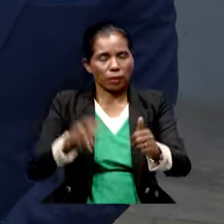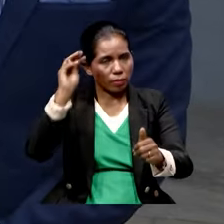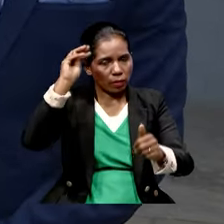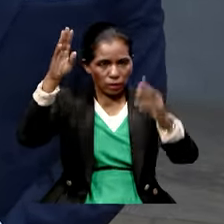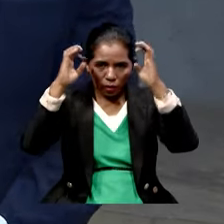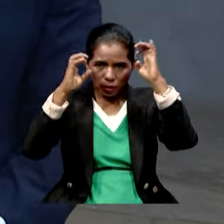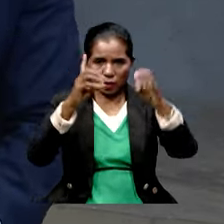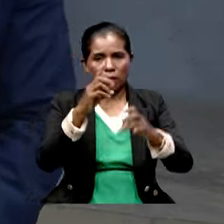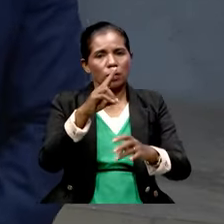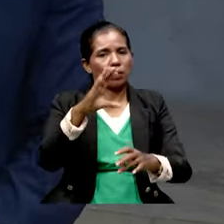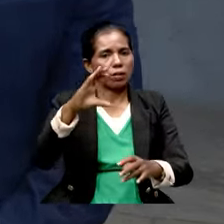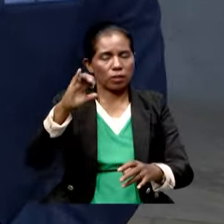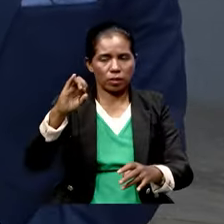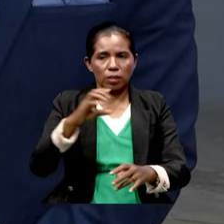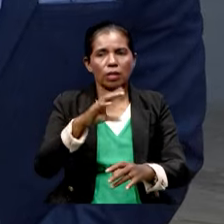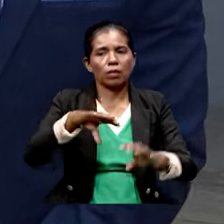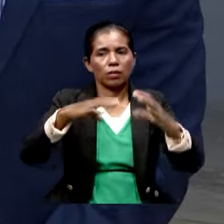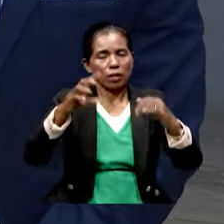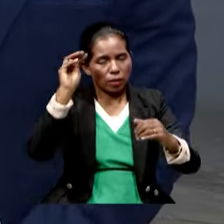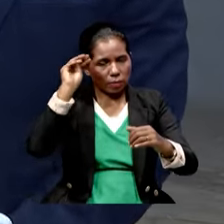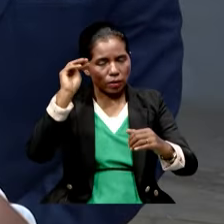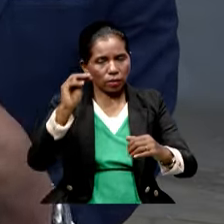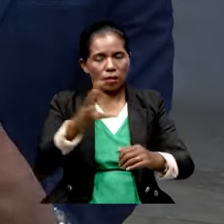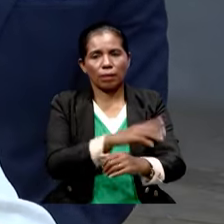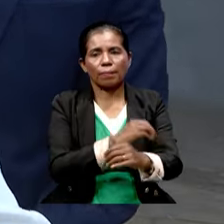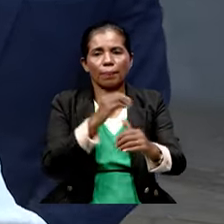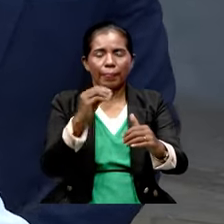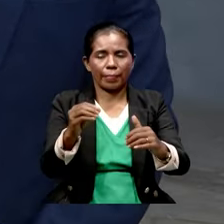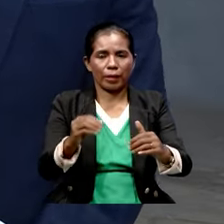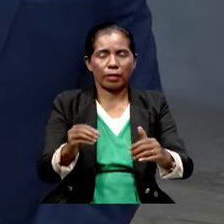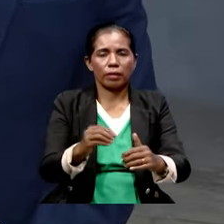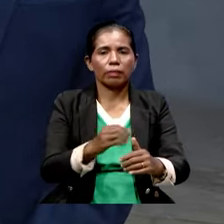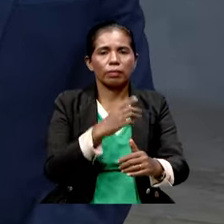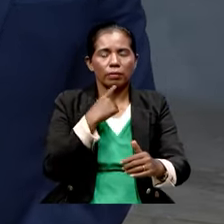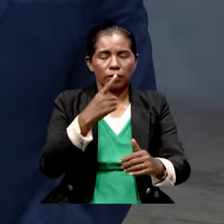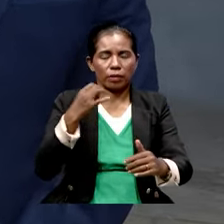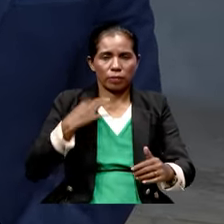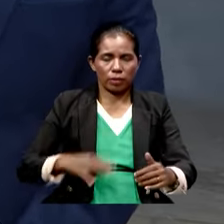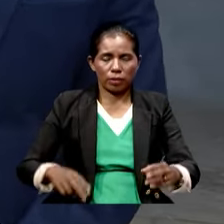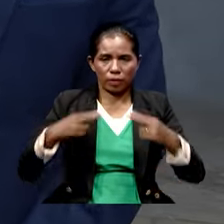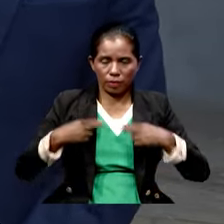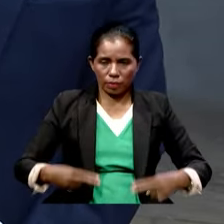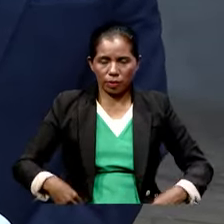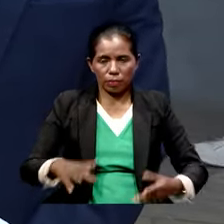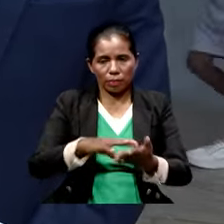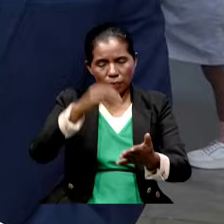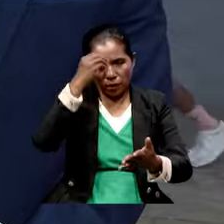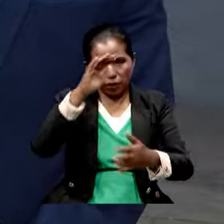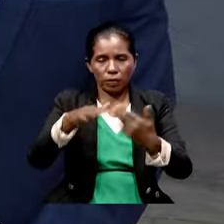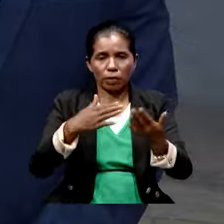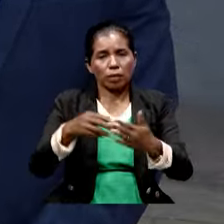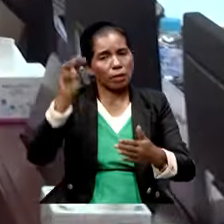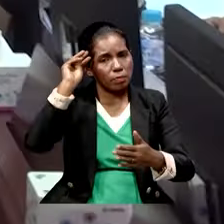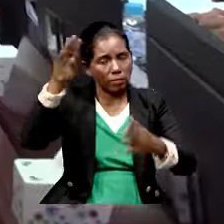Educação Dulce de Jesus, conselho ministro aprova no currículo fraternidade humana ba ensino-aprendizagem, mas be daudaune